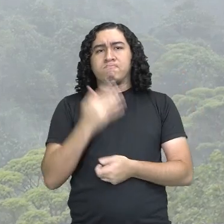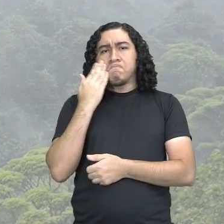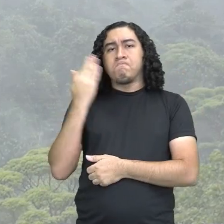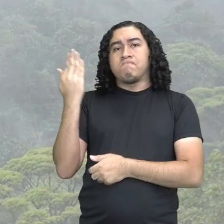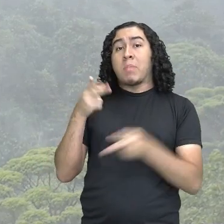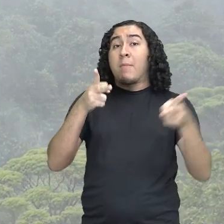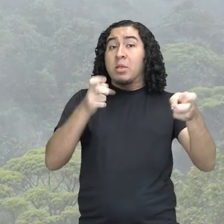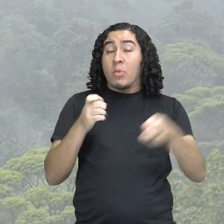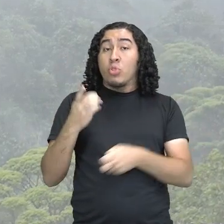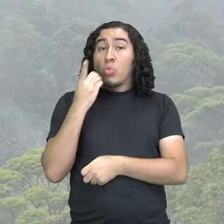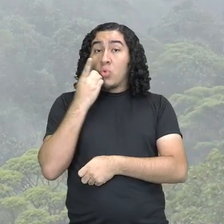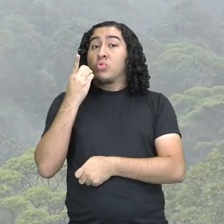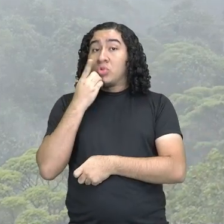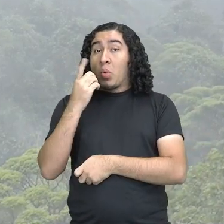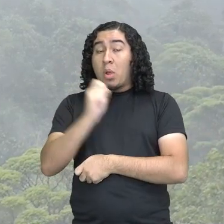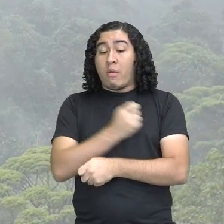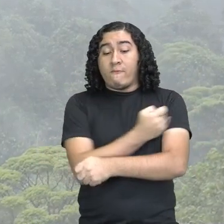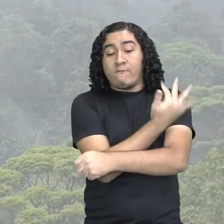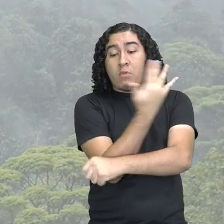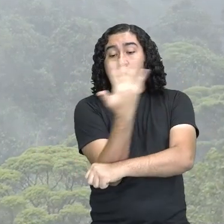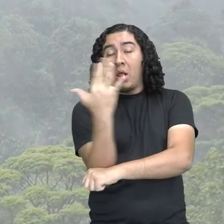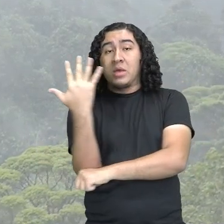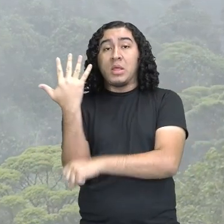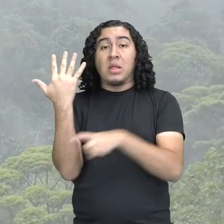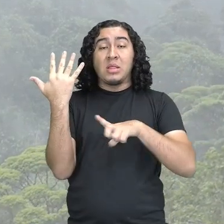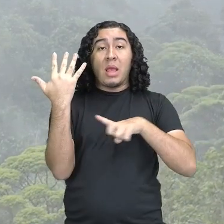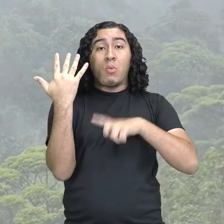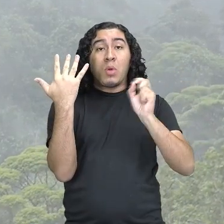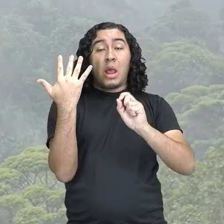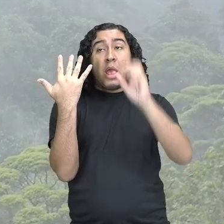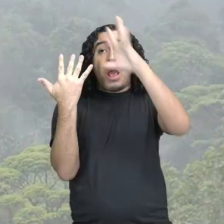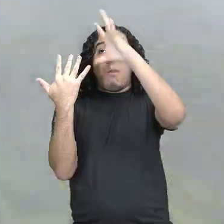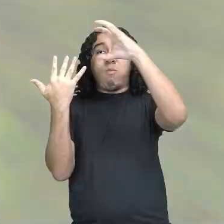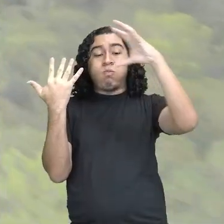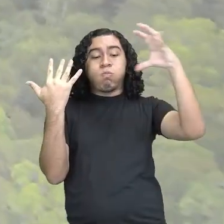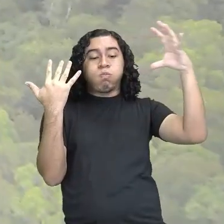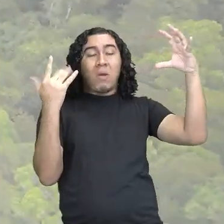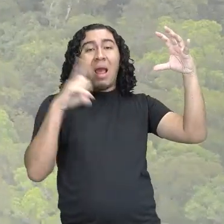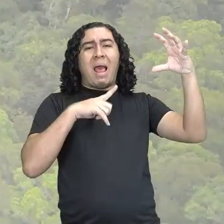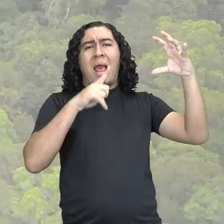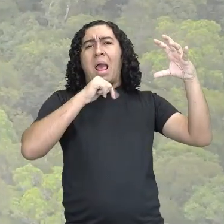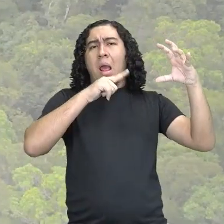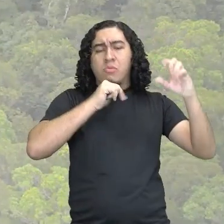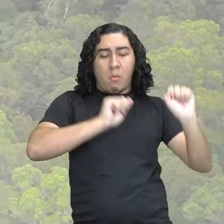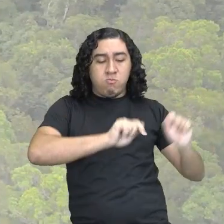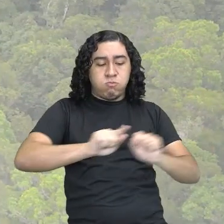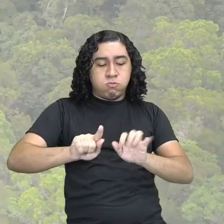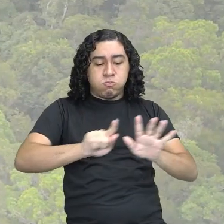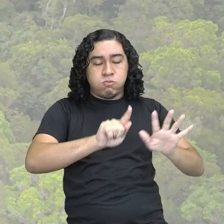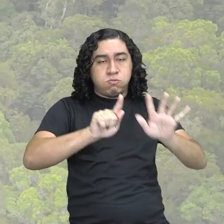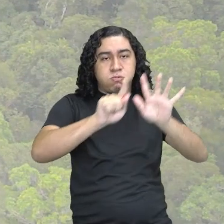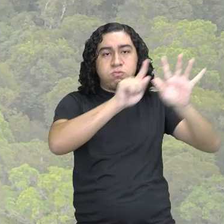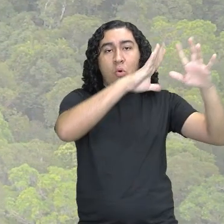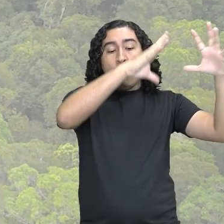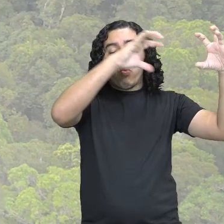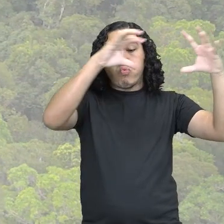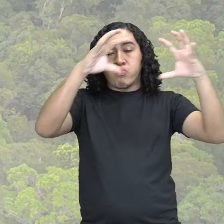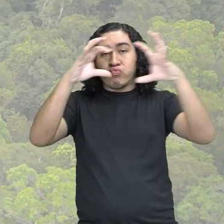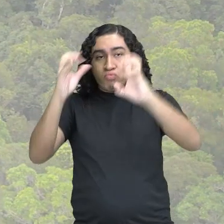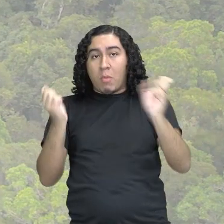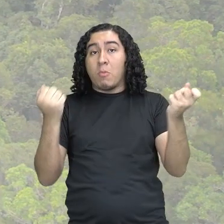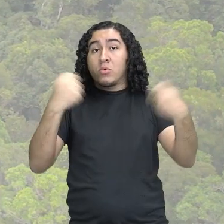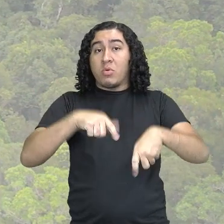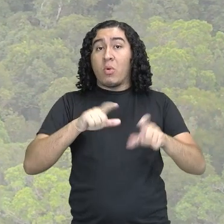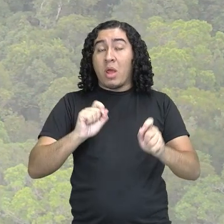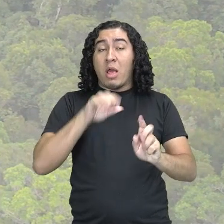a cada dia a floresta coloca na atmosfera uma quantidade de vapor de água